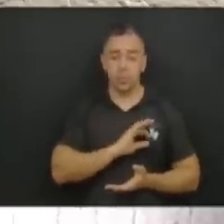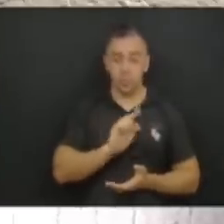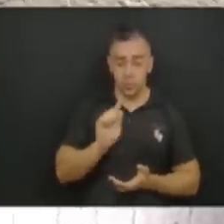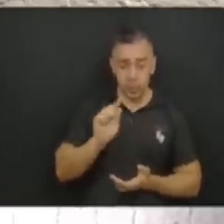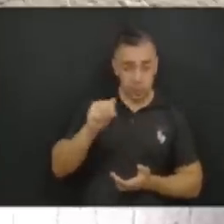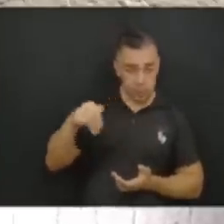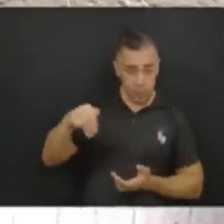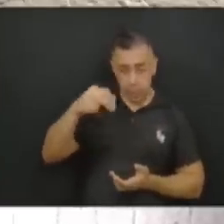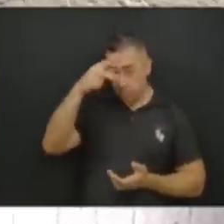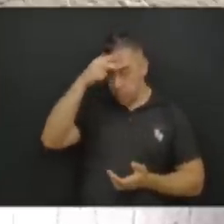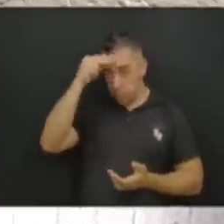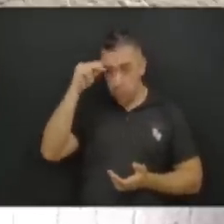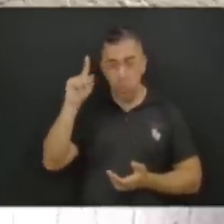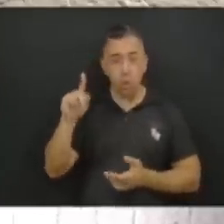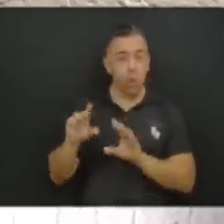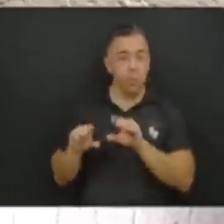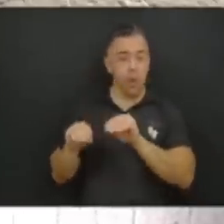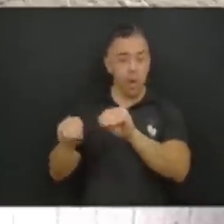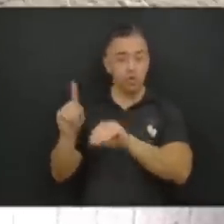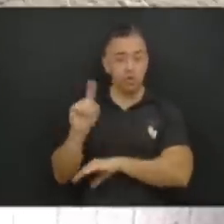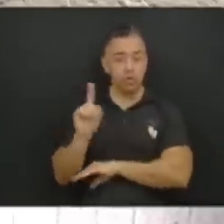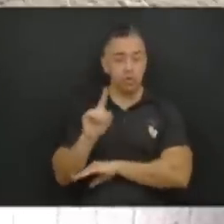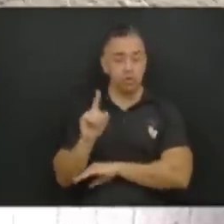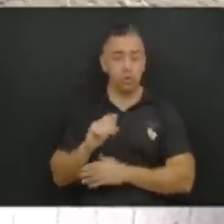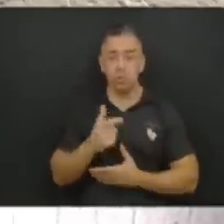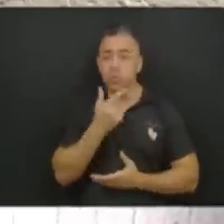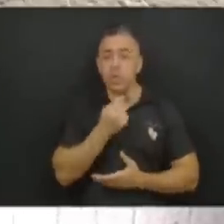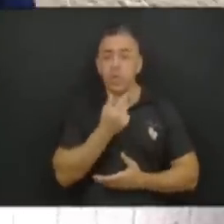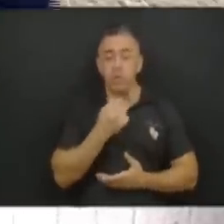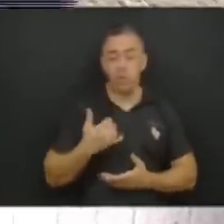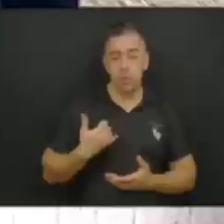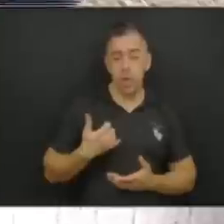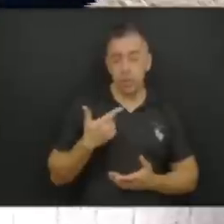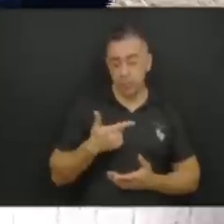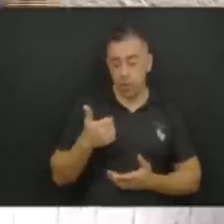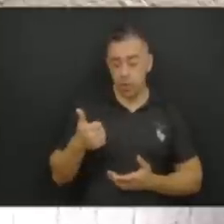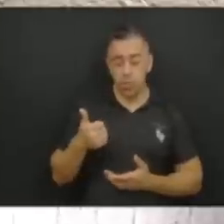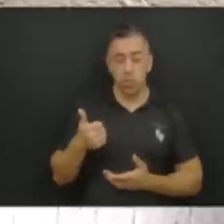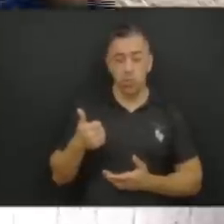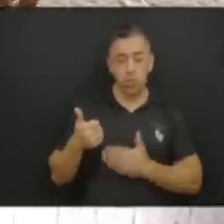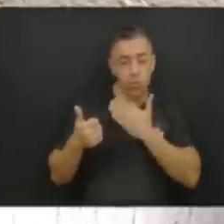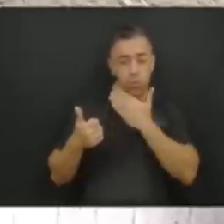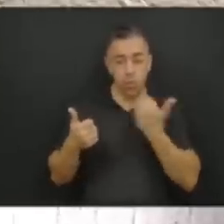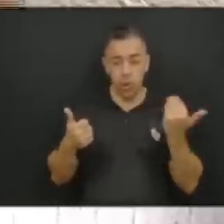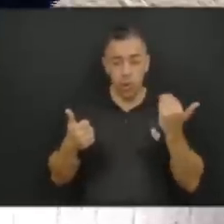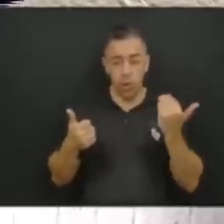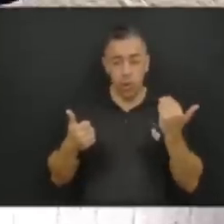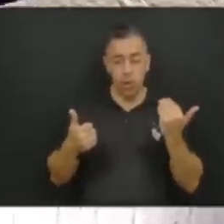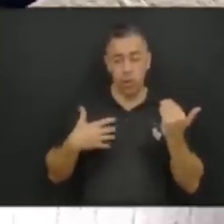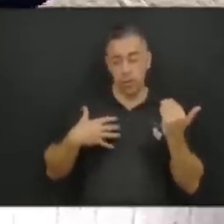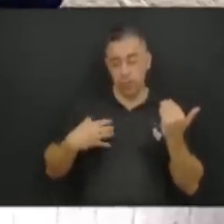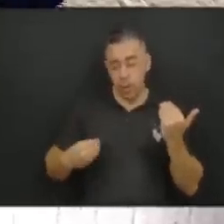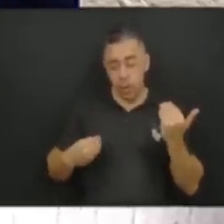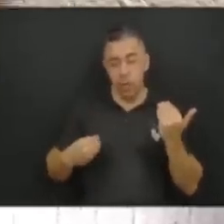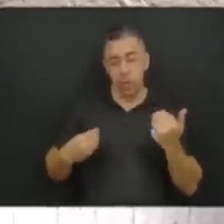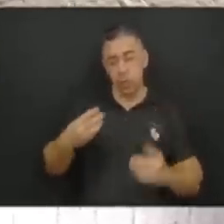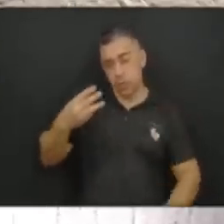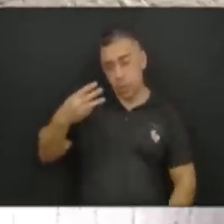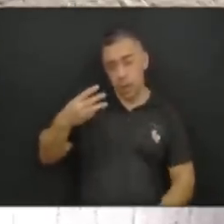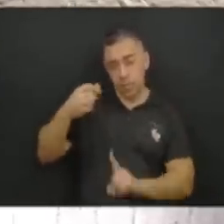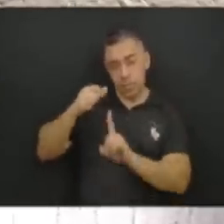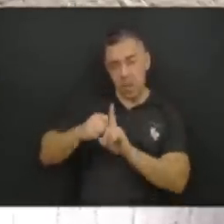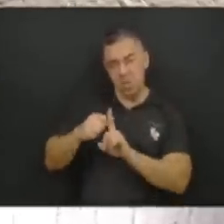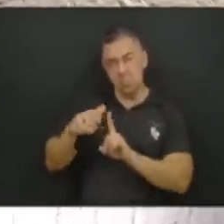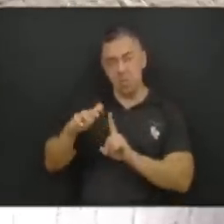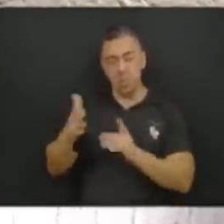Araucária é intocável menino de 21 anos deixou uma criança de três meses a hora deve estar já